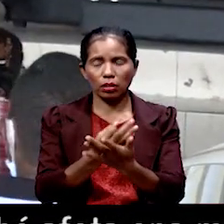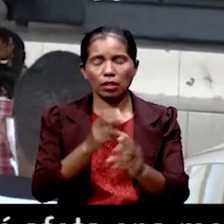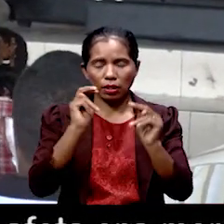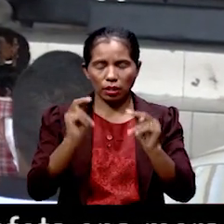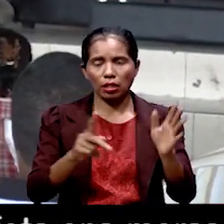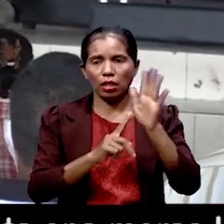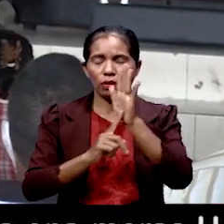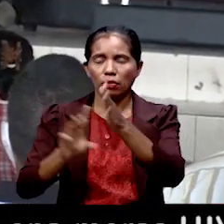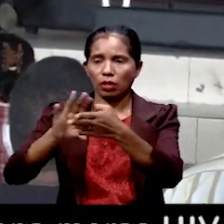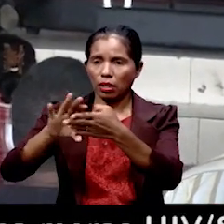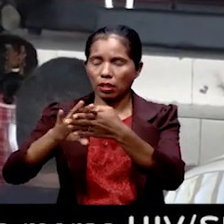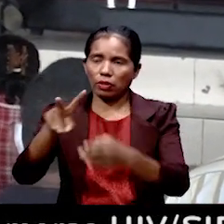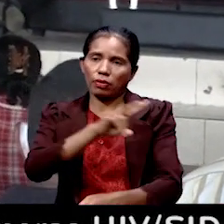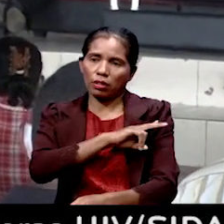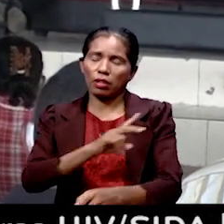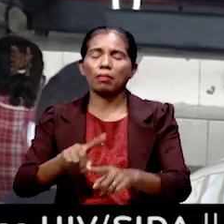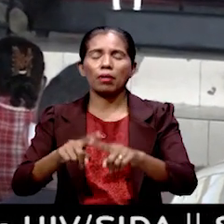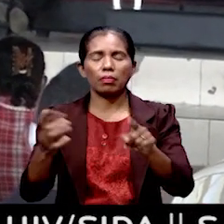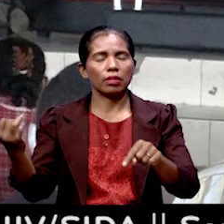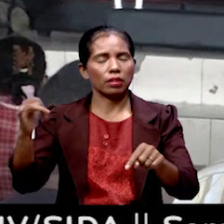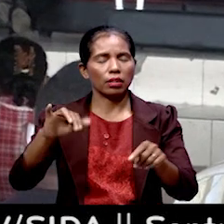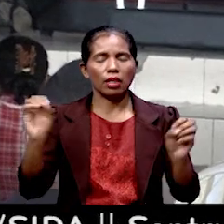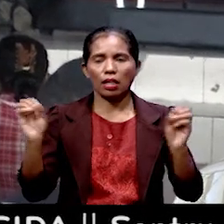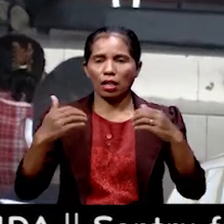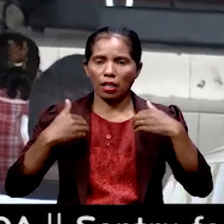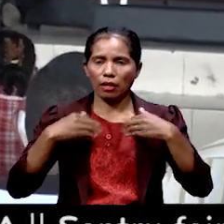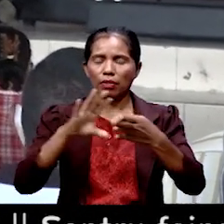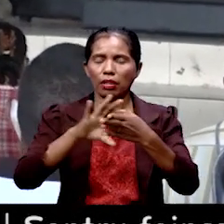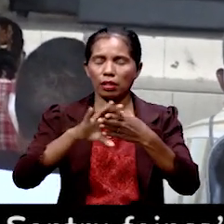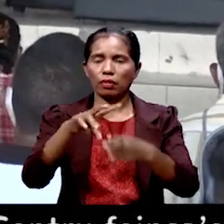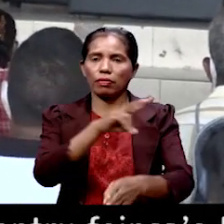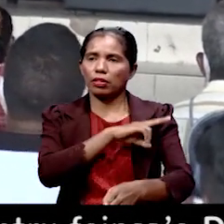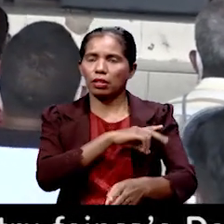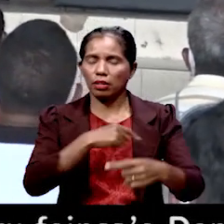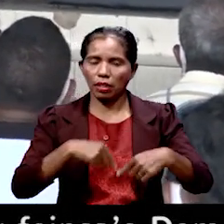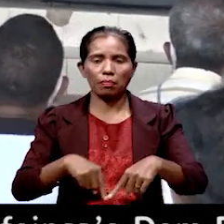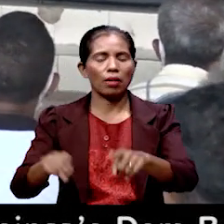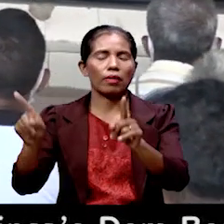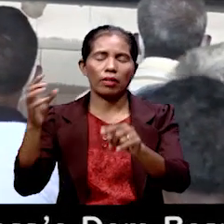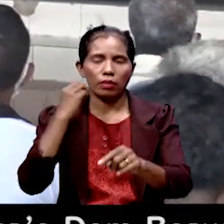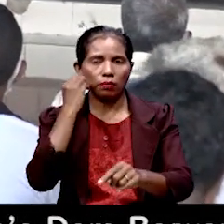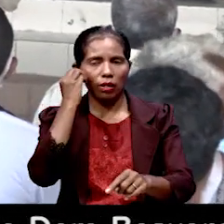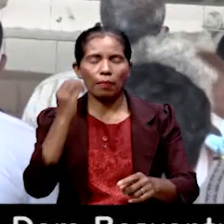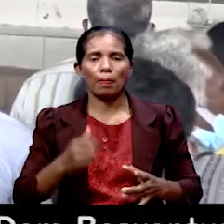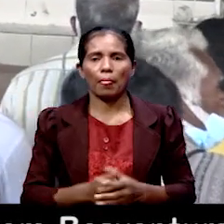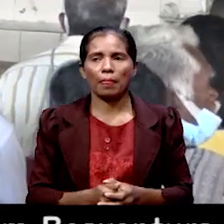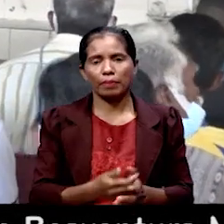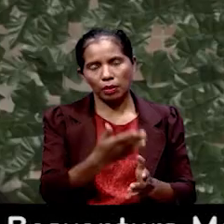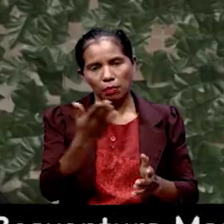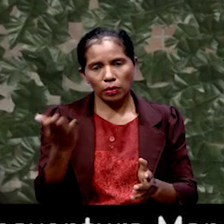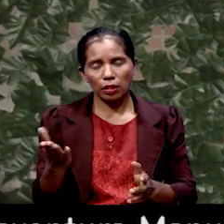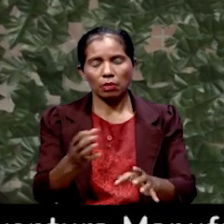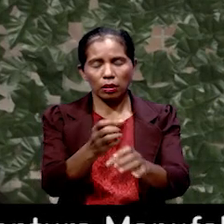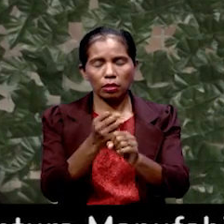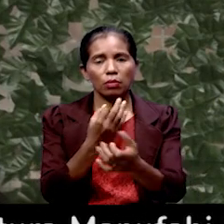carta vacinação, mas vestir ne be la iha cartão vacina se haruka fila. Ita bote sira quando vacina terceira idade, am se uso,